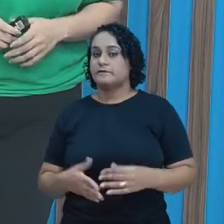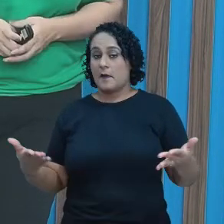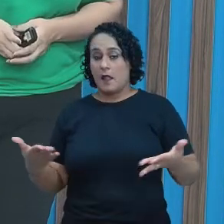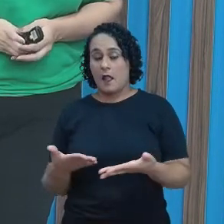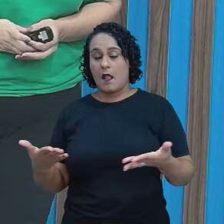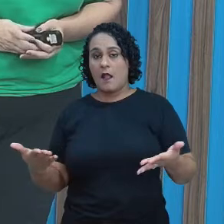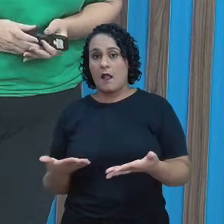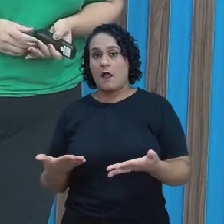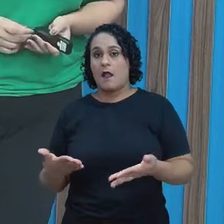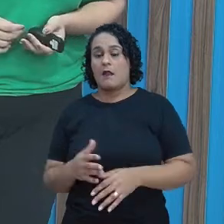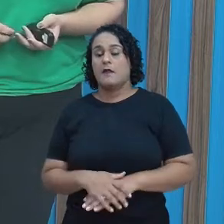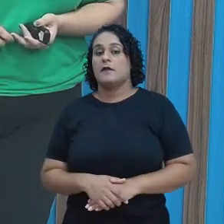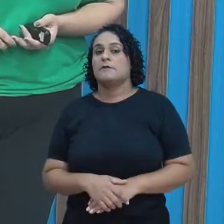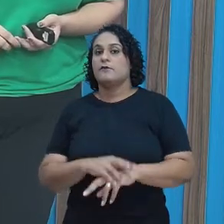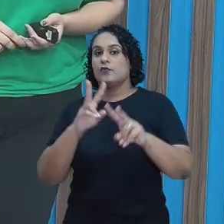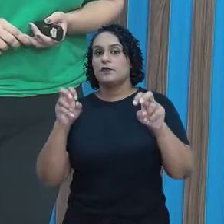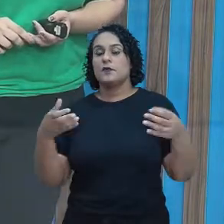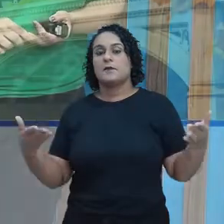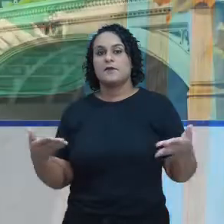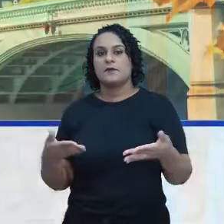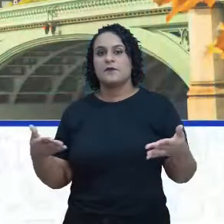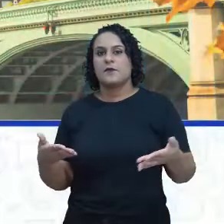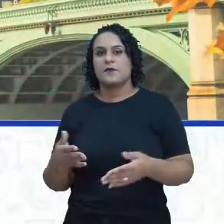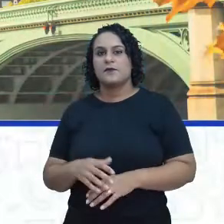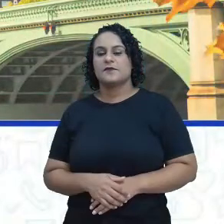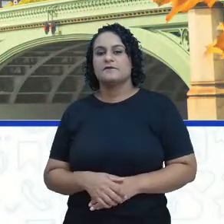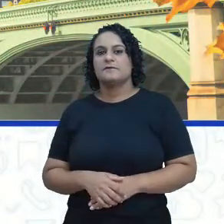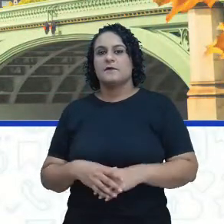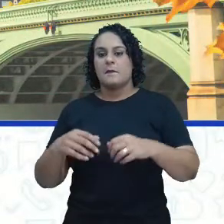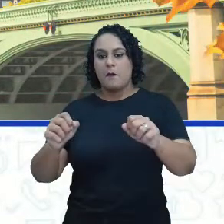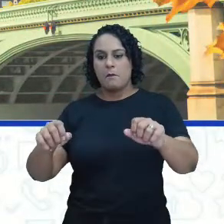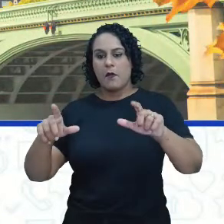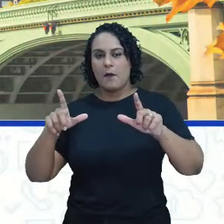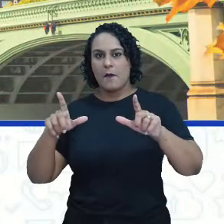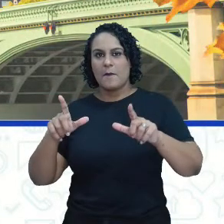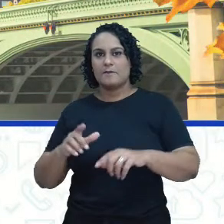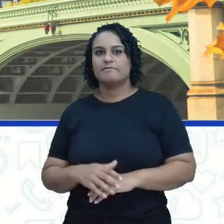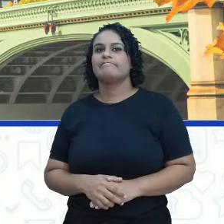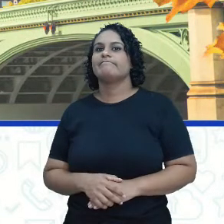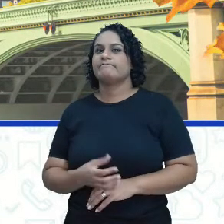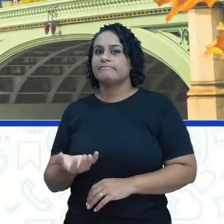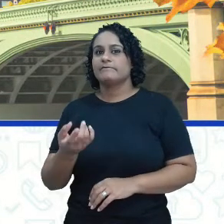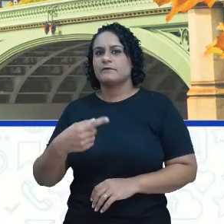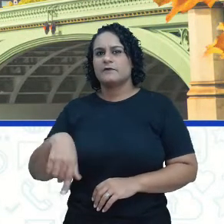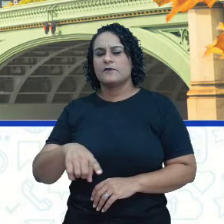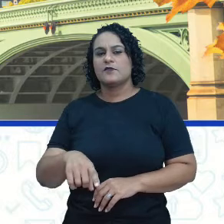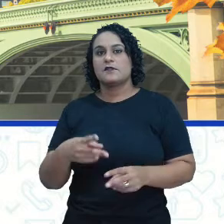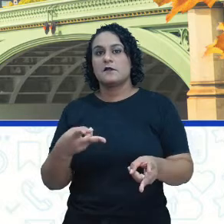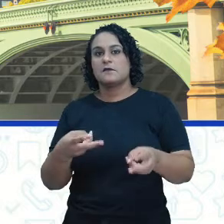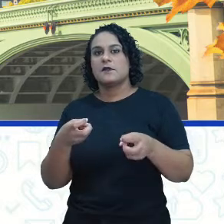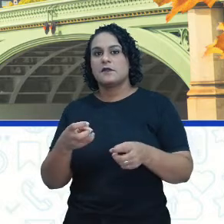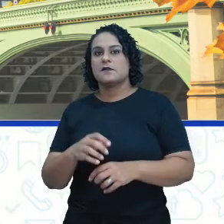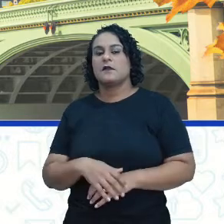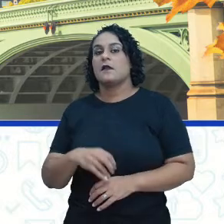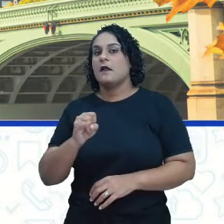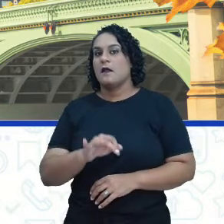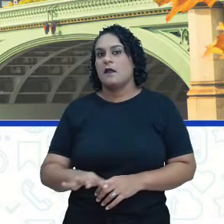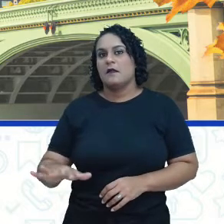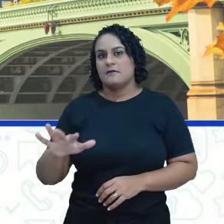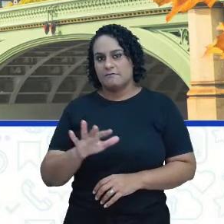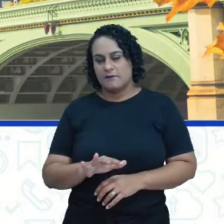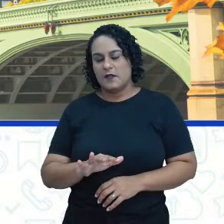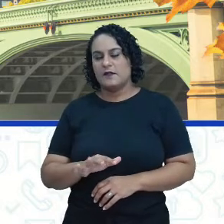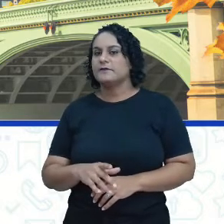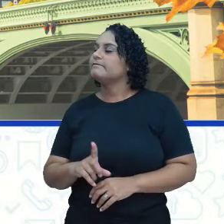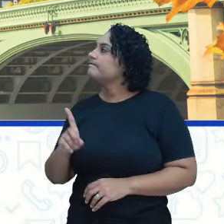de hoje. Joga aí na tela, Devinho, por gentileza. Eu quero que todo mundo observe aí essa figura, né, que